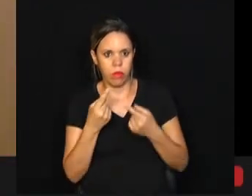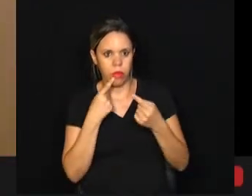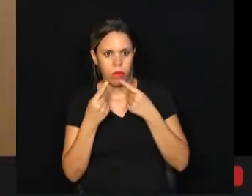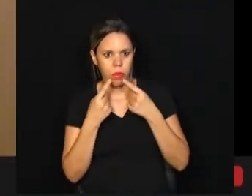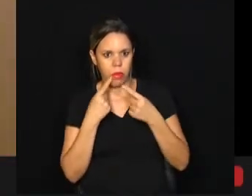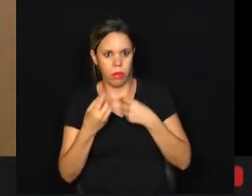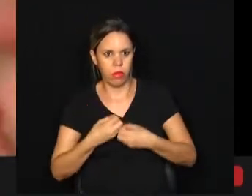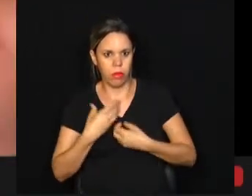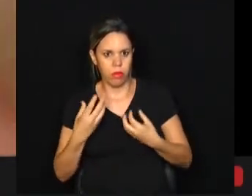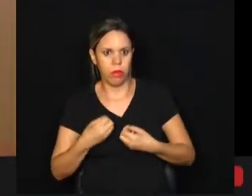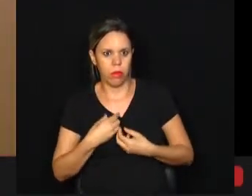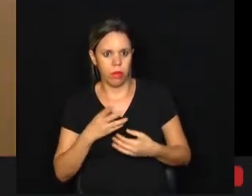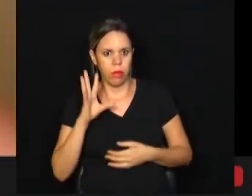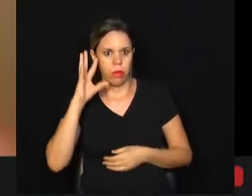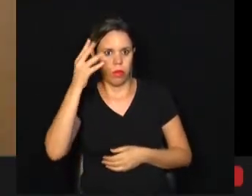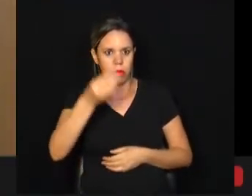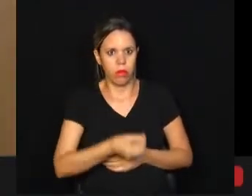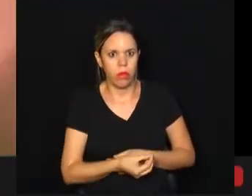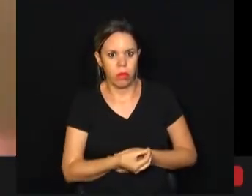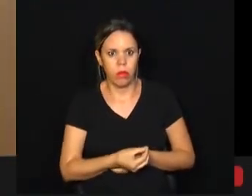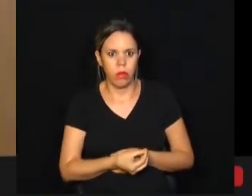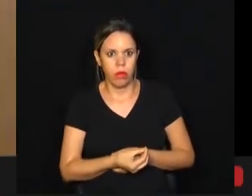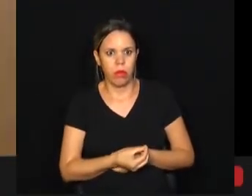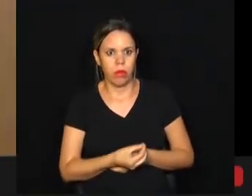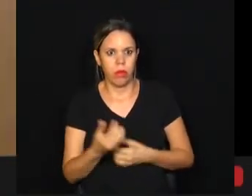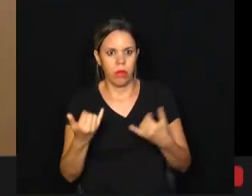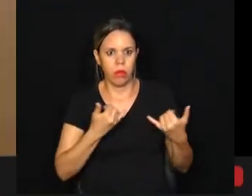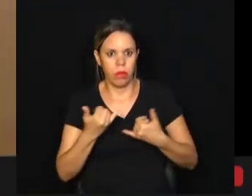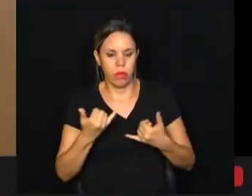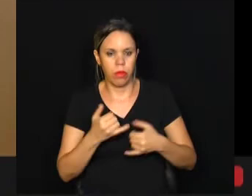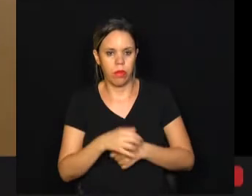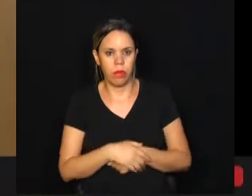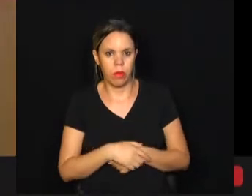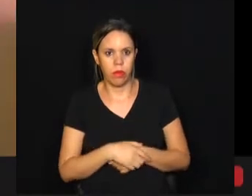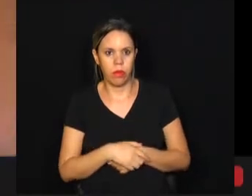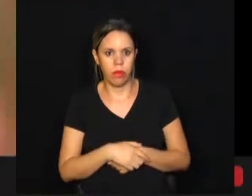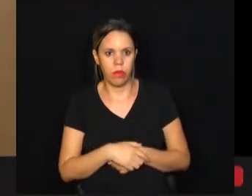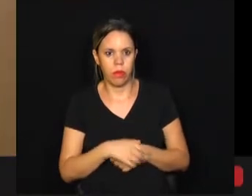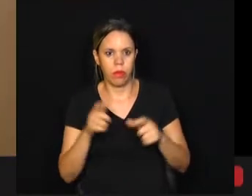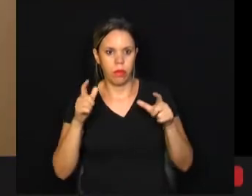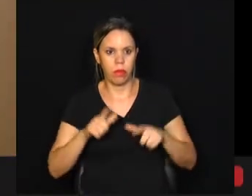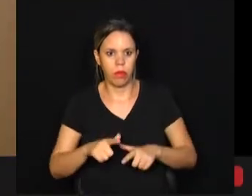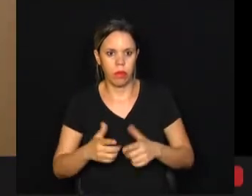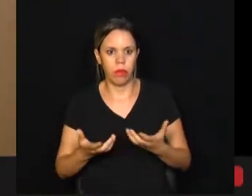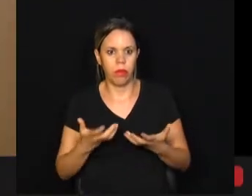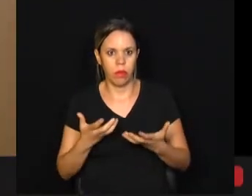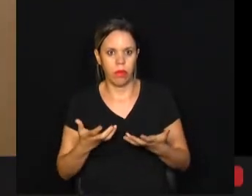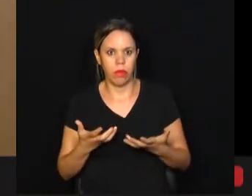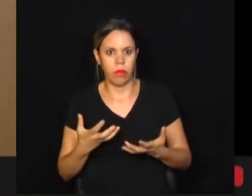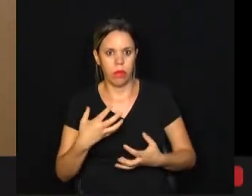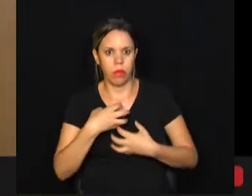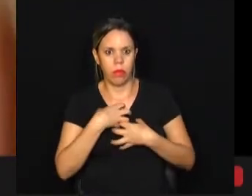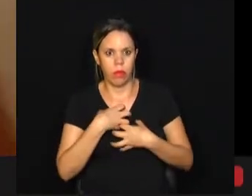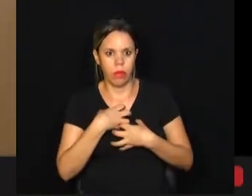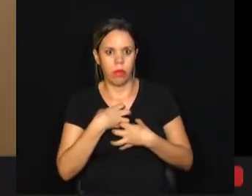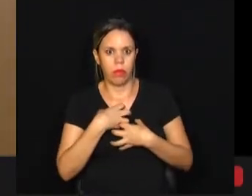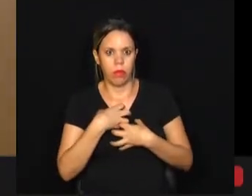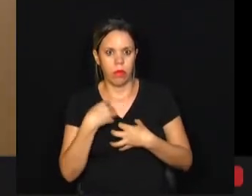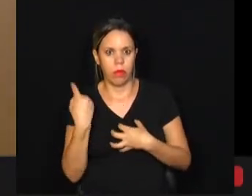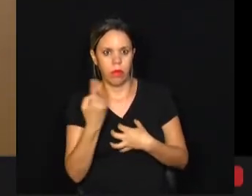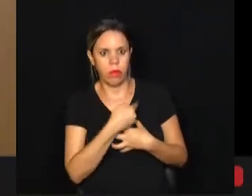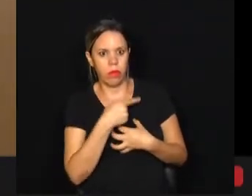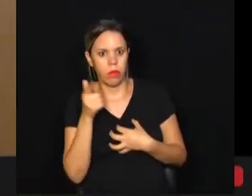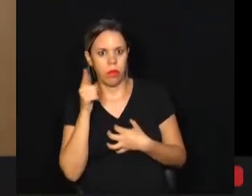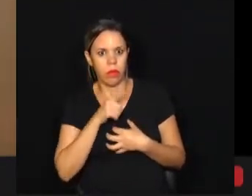formas expressivas e compreendemos o que elas nos dizem, aonde elas estão querendo nos tocar, nós